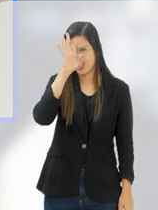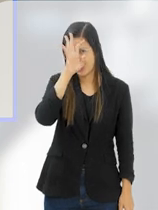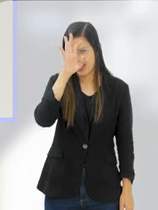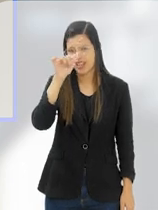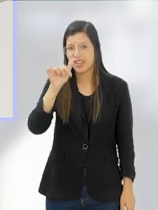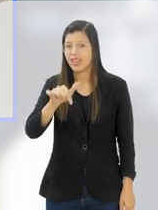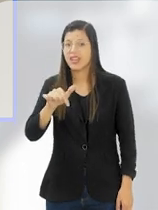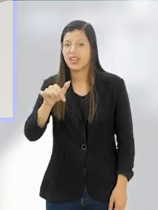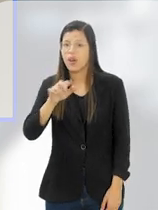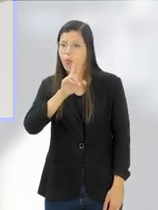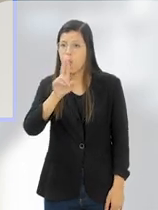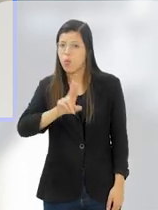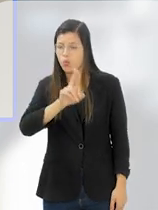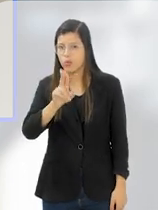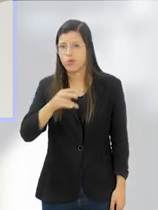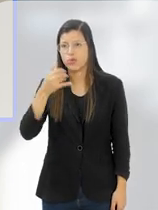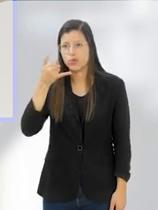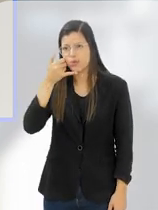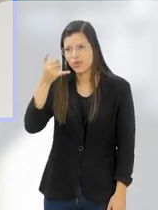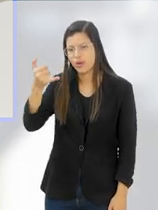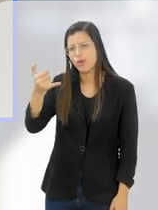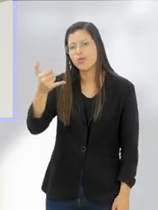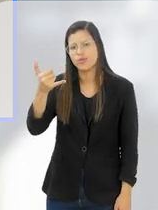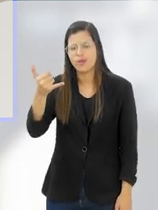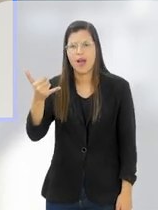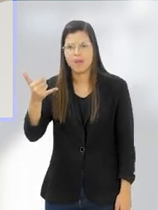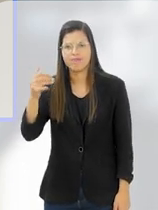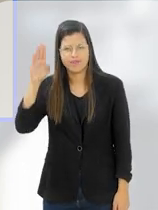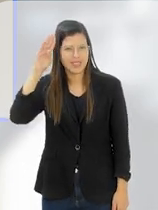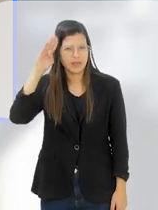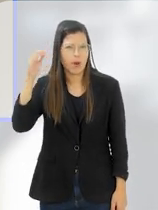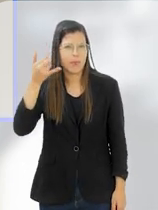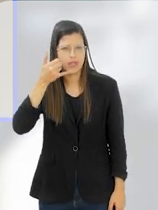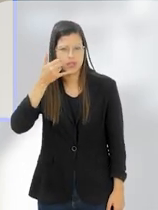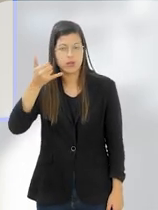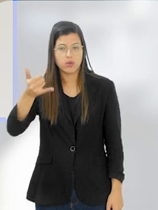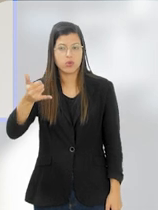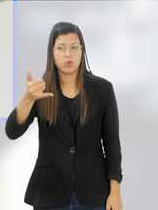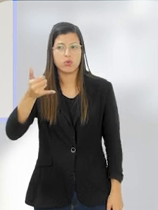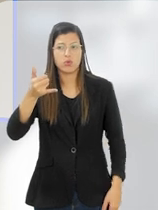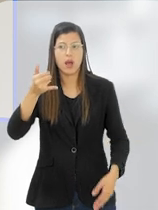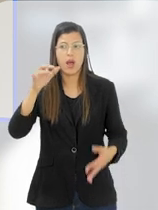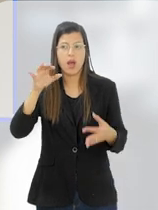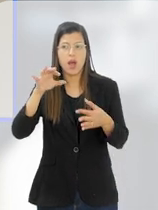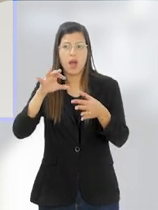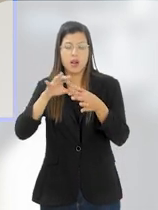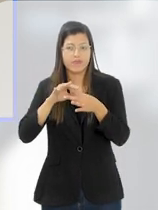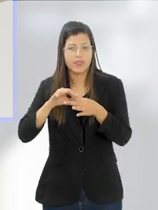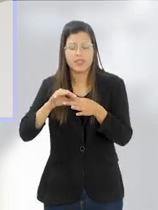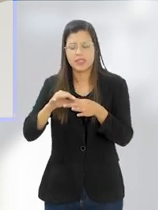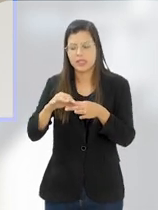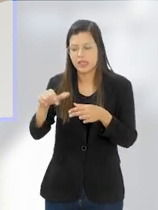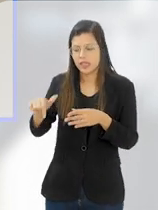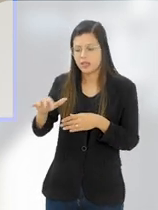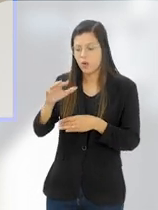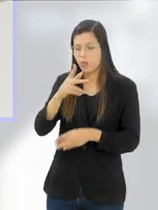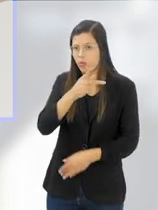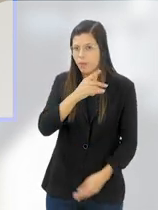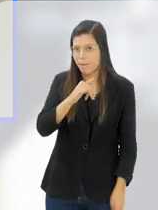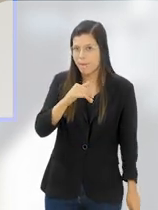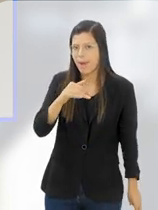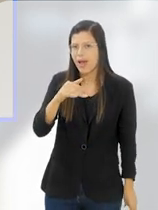celular, especificamente do celular, mais do que qualquer outro aparelho, né? No vínculo essencial entre pais e filhos, entre